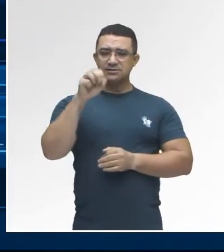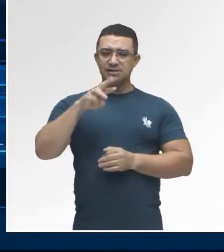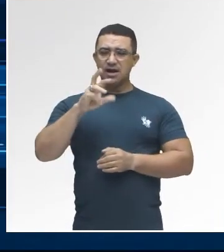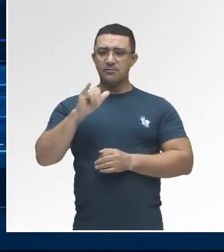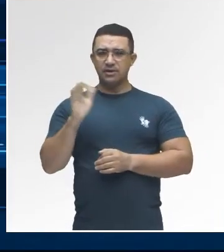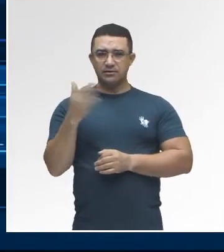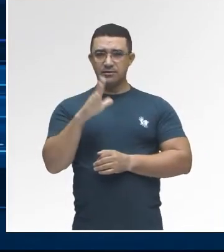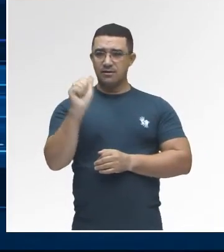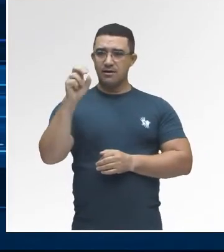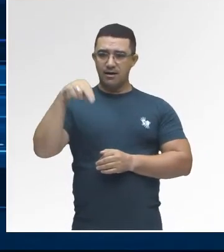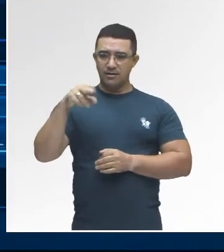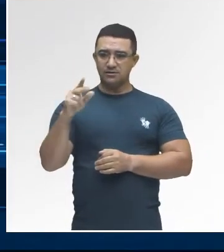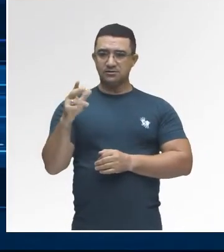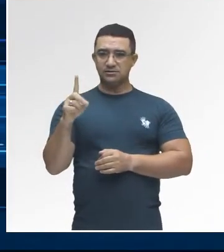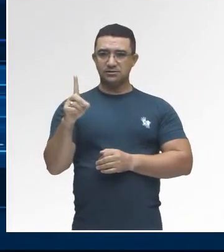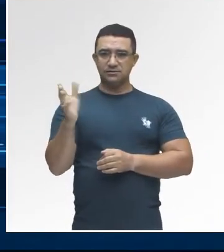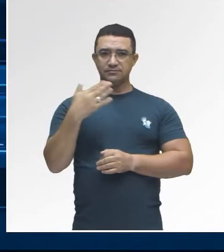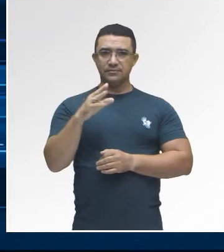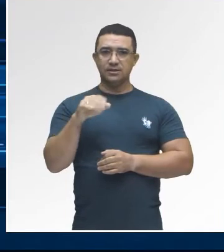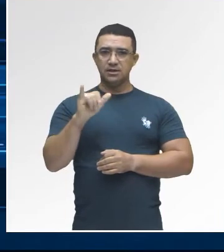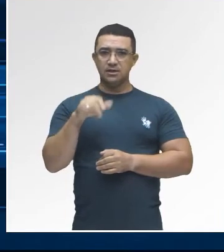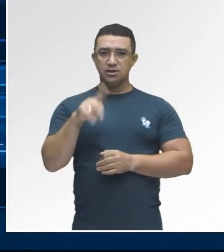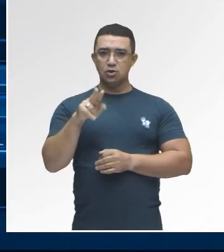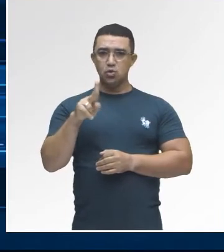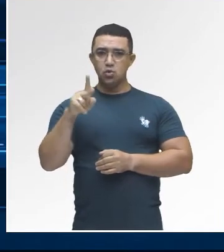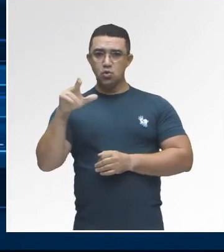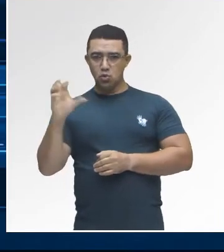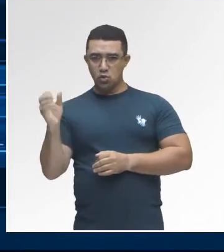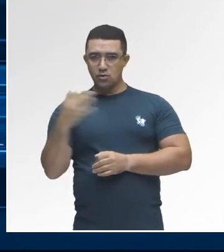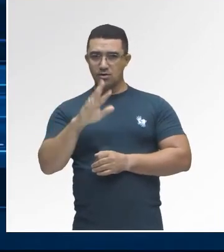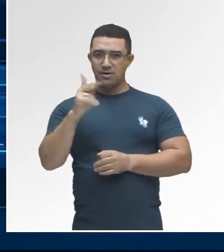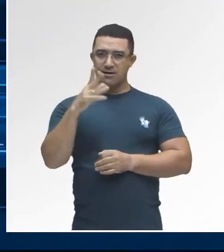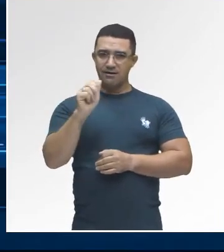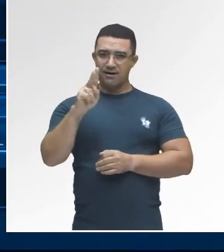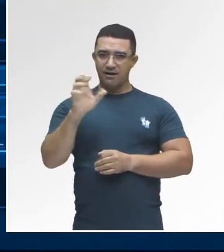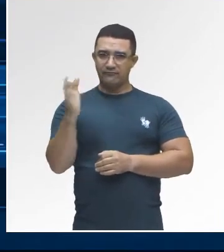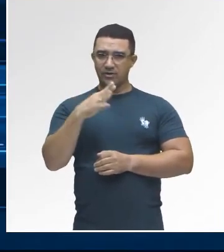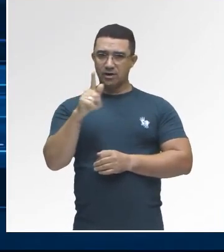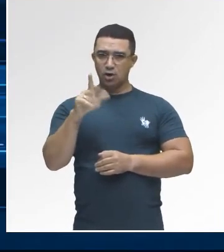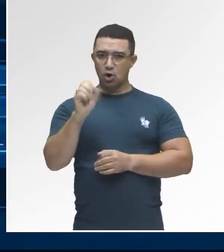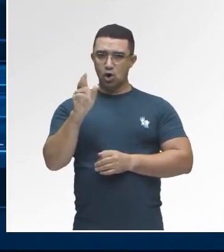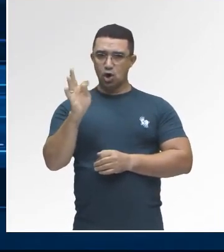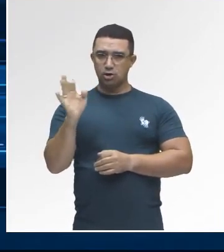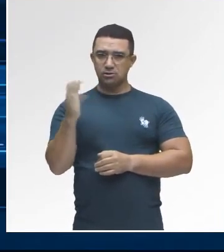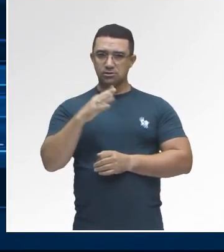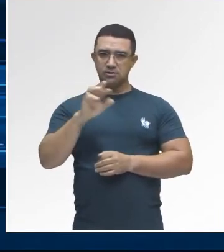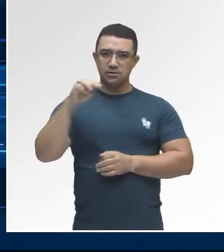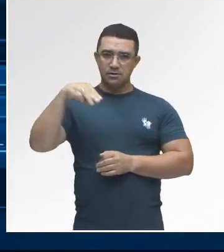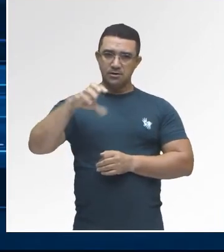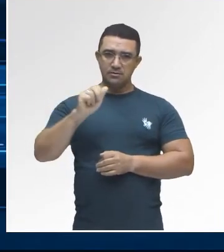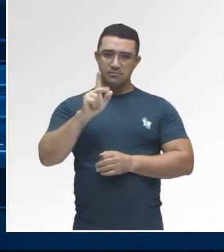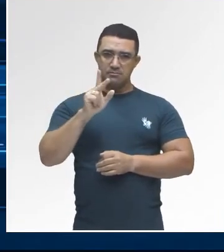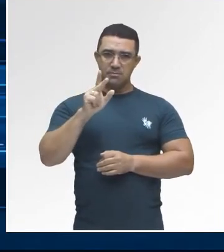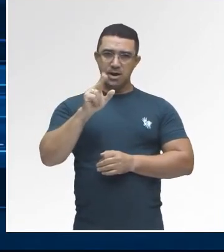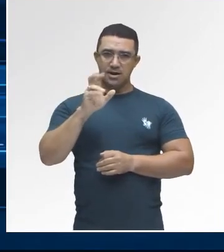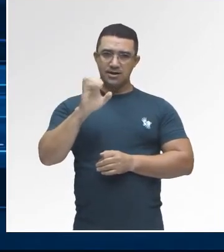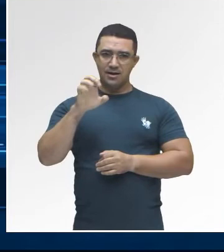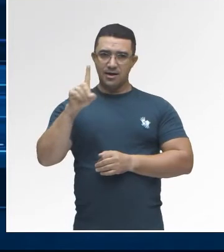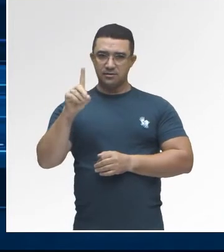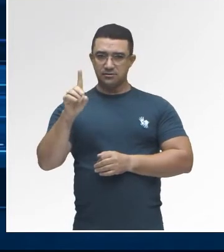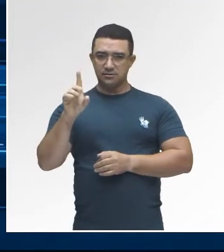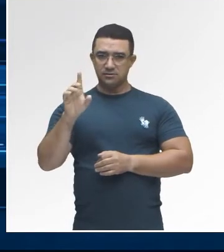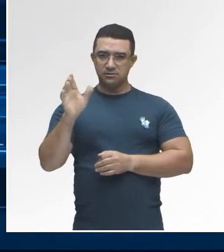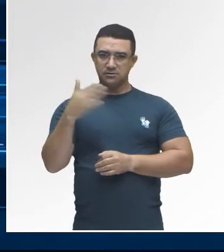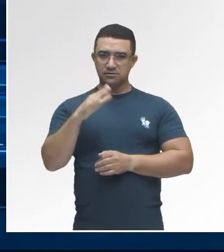gotten married some months ago, ok? Para fazer frases no passado, aliás, no present perfect, ele traz, né, já